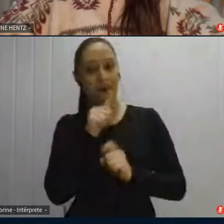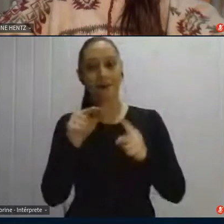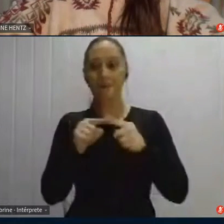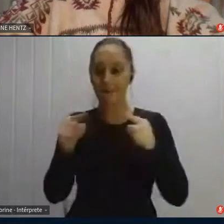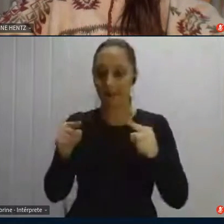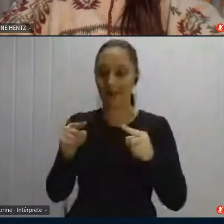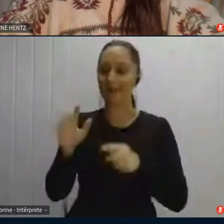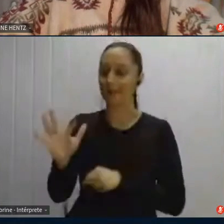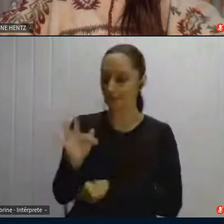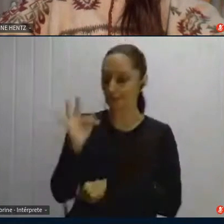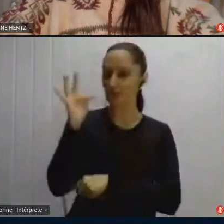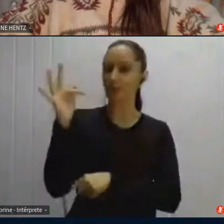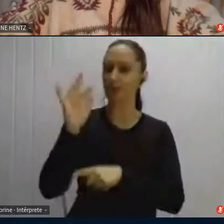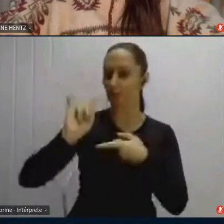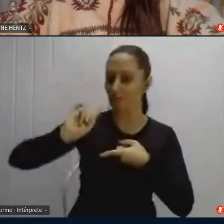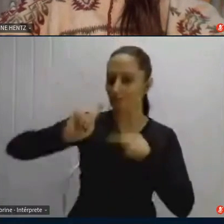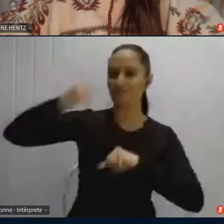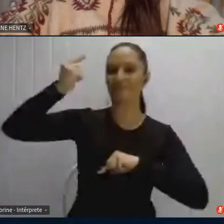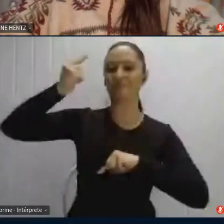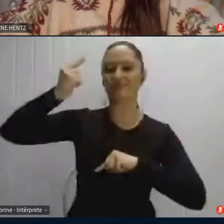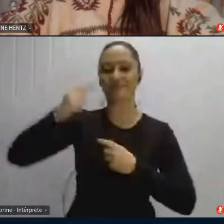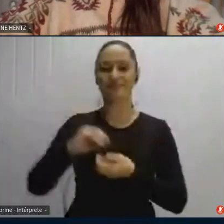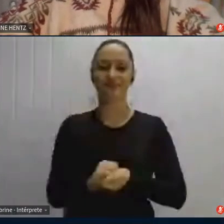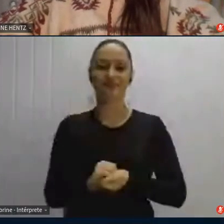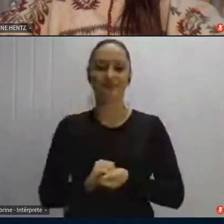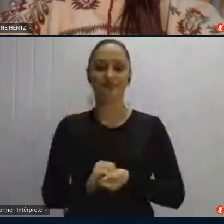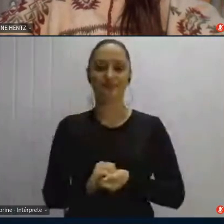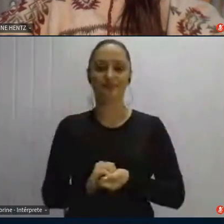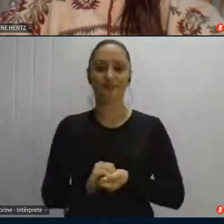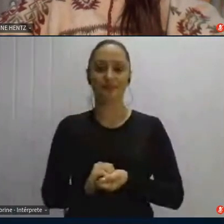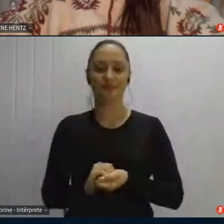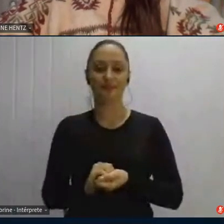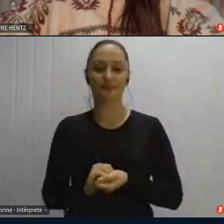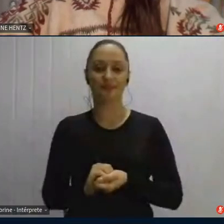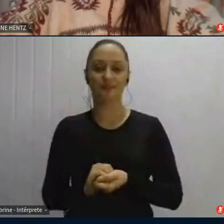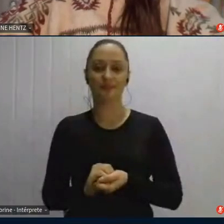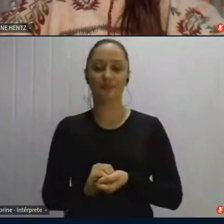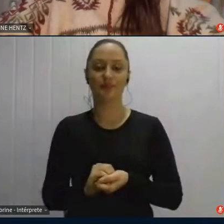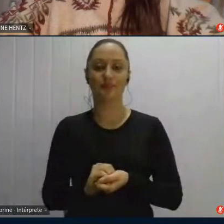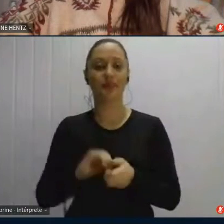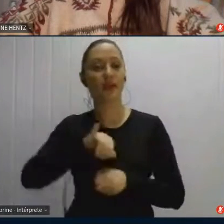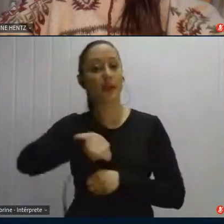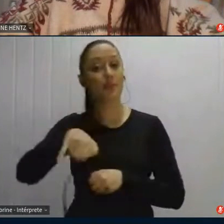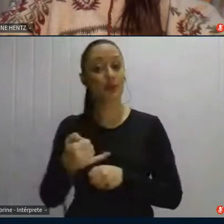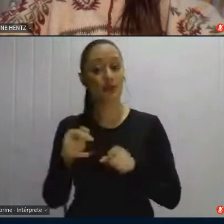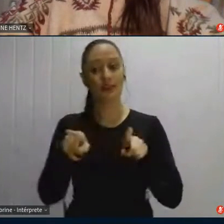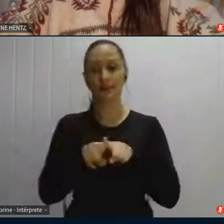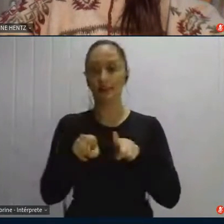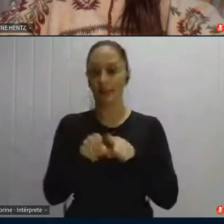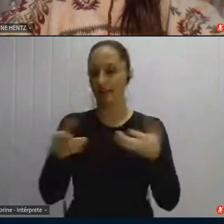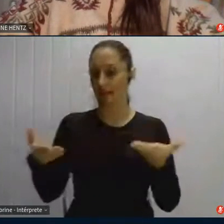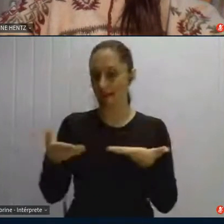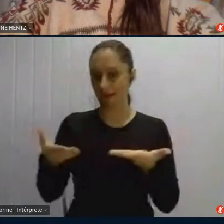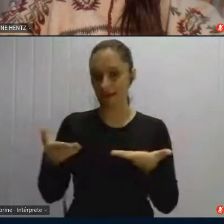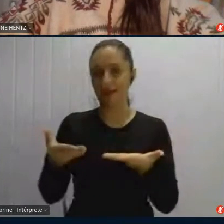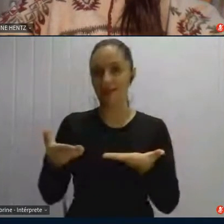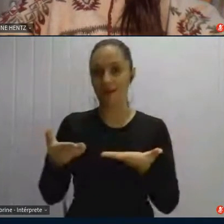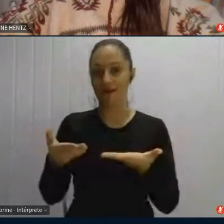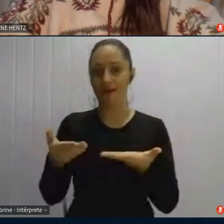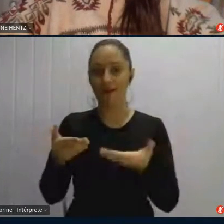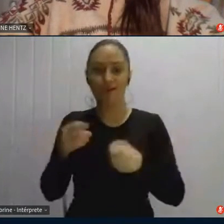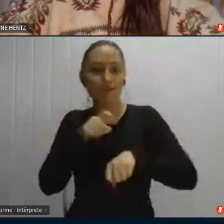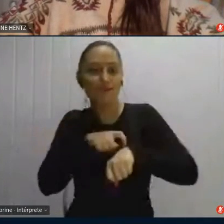né. Eu só queria aproveitar também esses últimos minutinhos para dizer que nesse momento